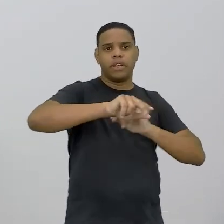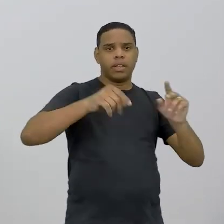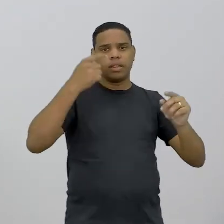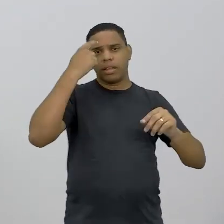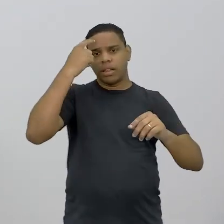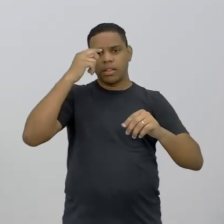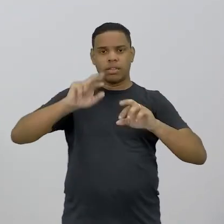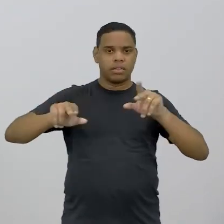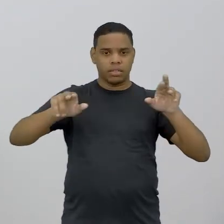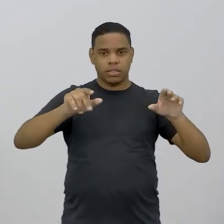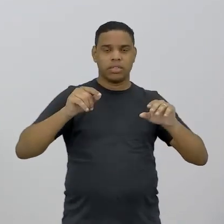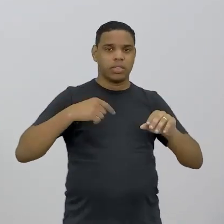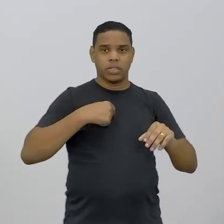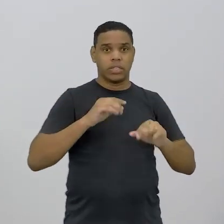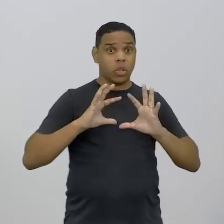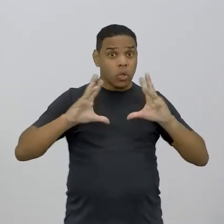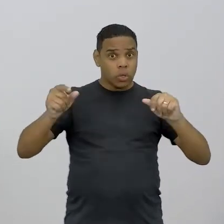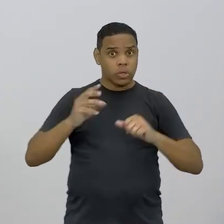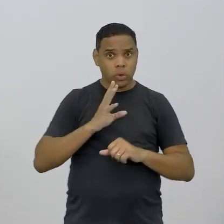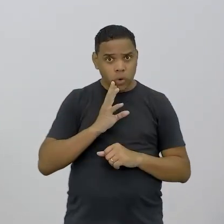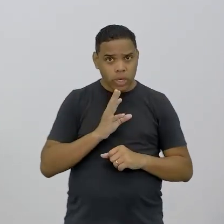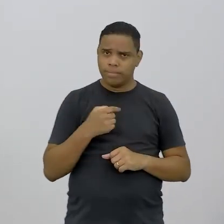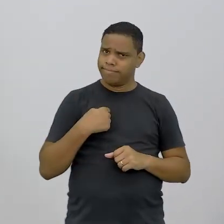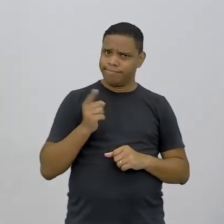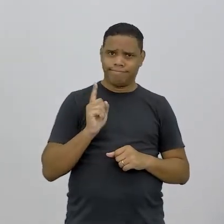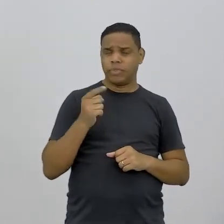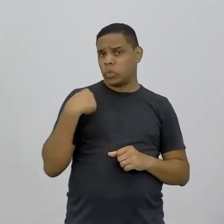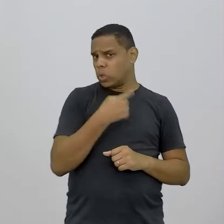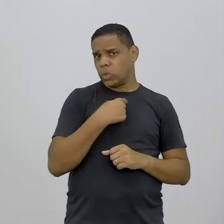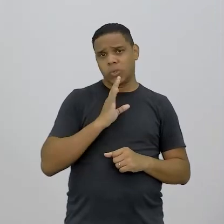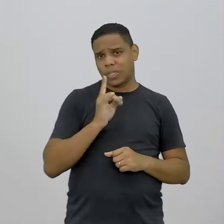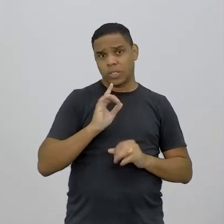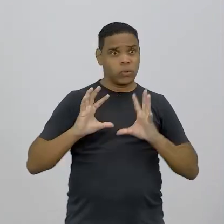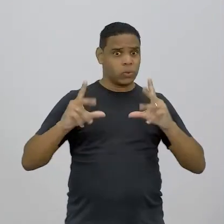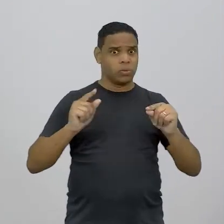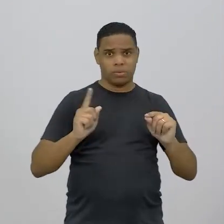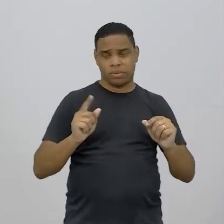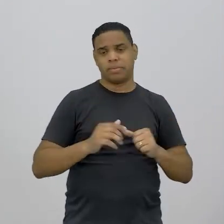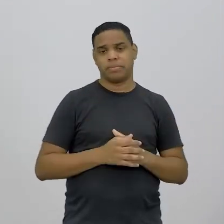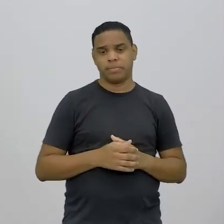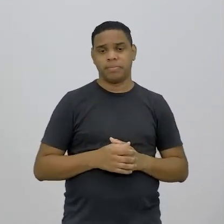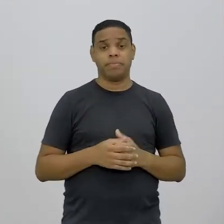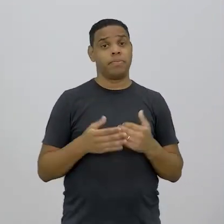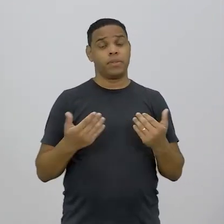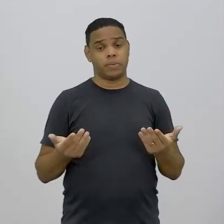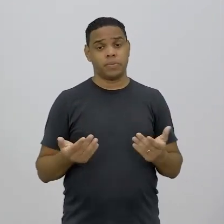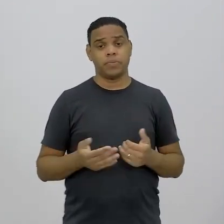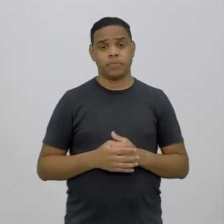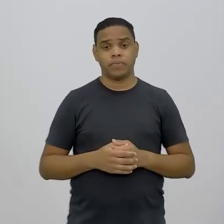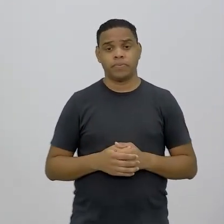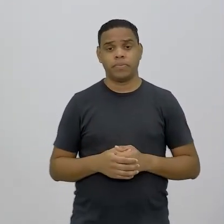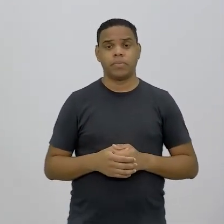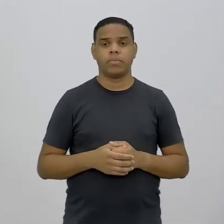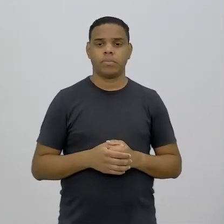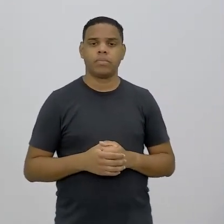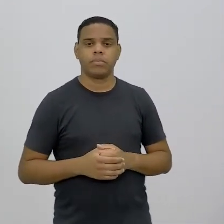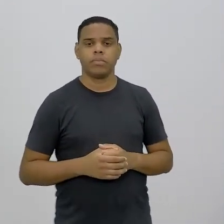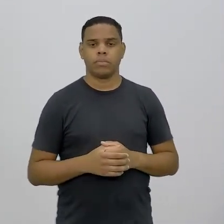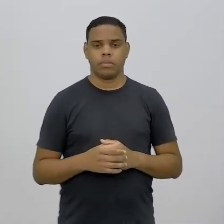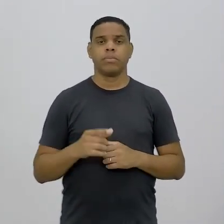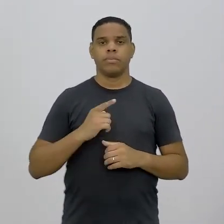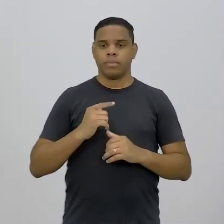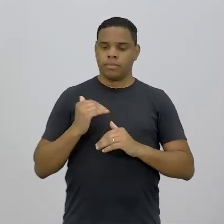e nós desconhecemos bastante essas mesmas razões da sociedade. Sendo assim, existe um progresso,